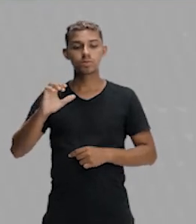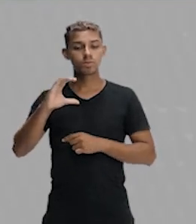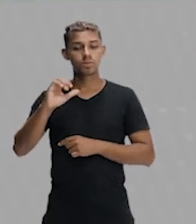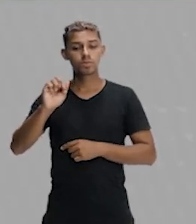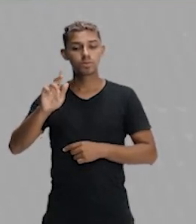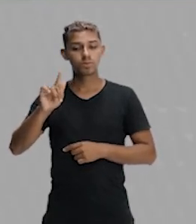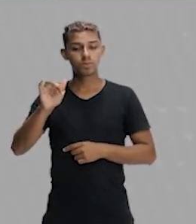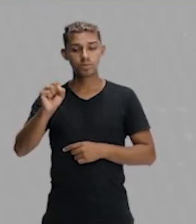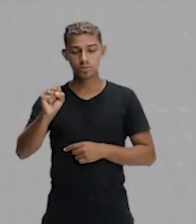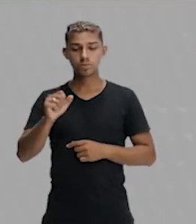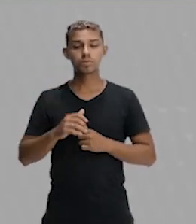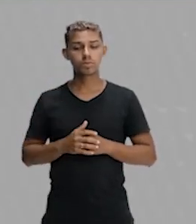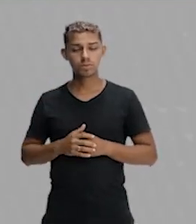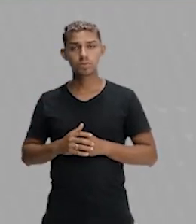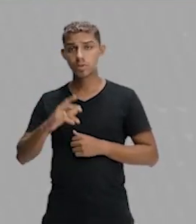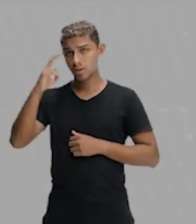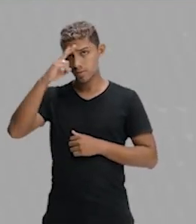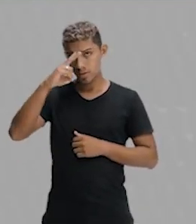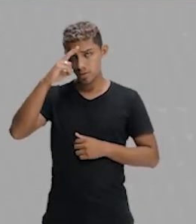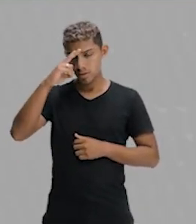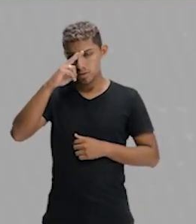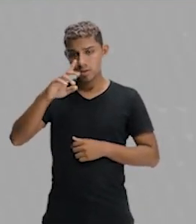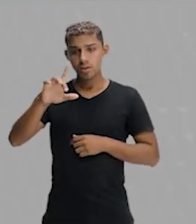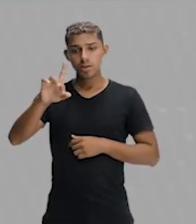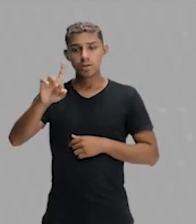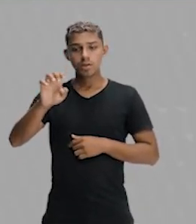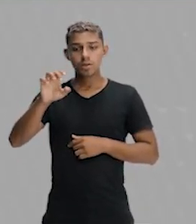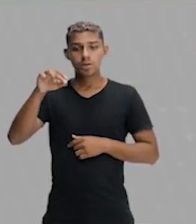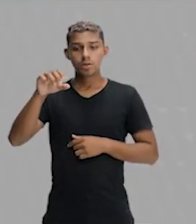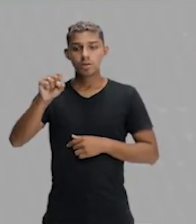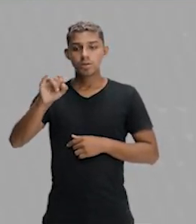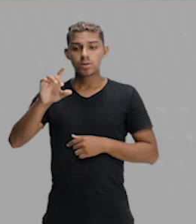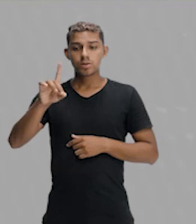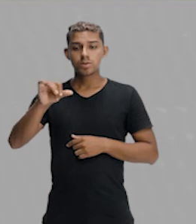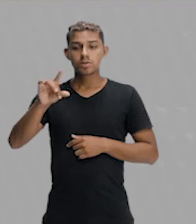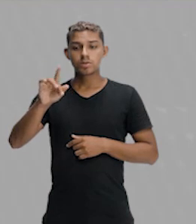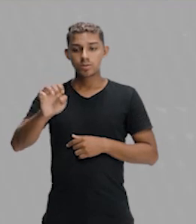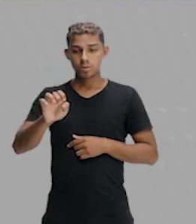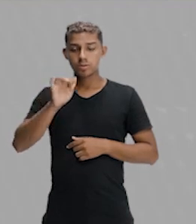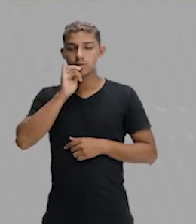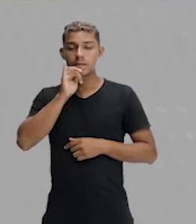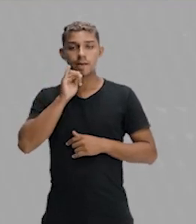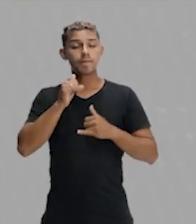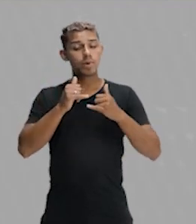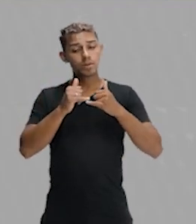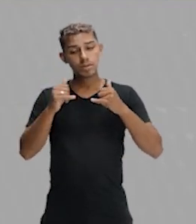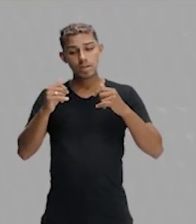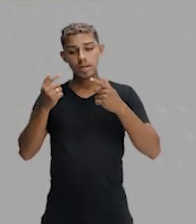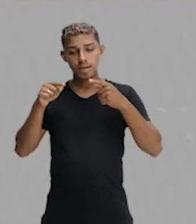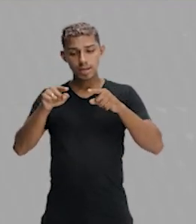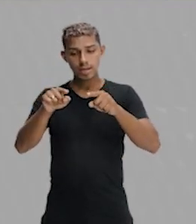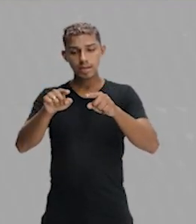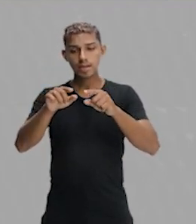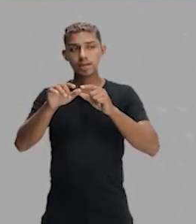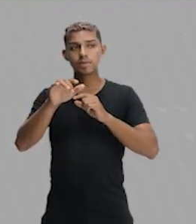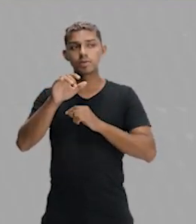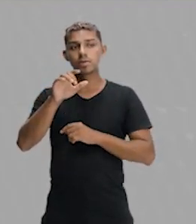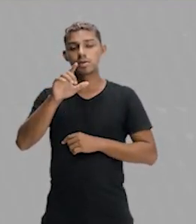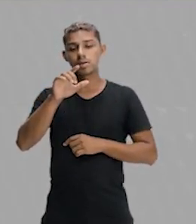ok? Lembrando que essa densidade ela pode ser uma densidade linear,